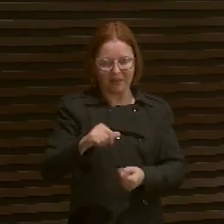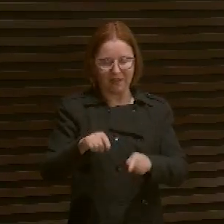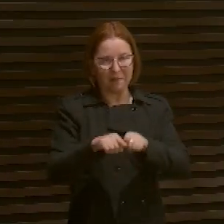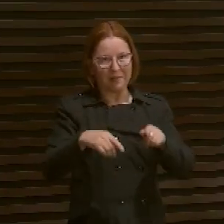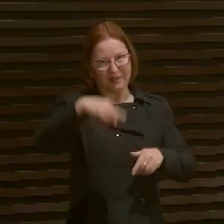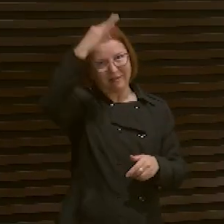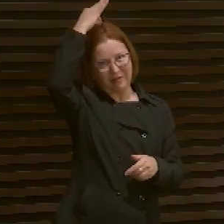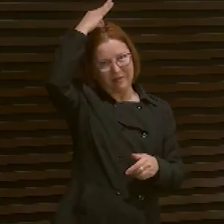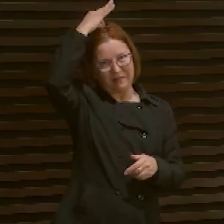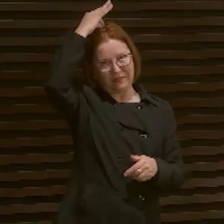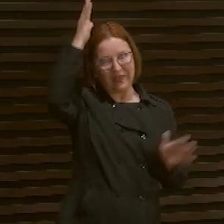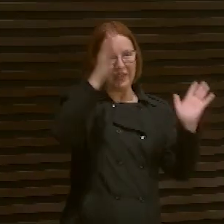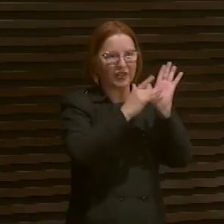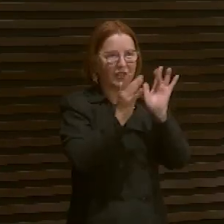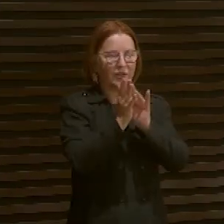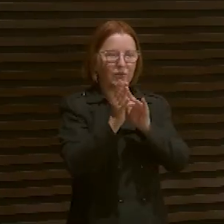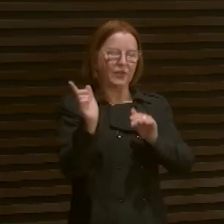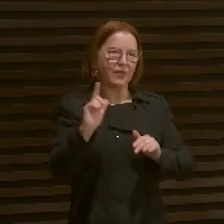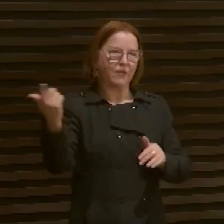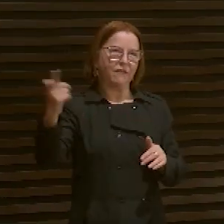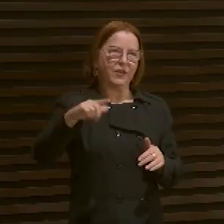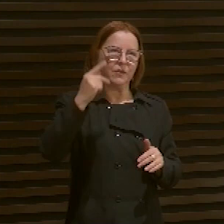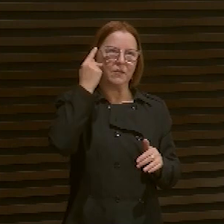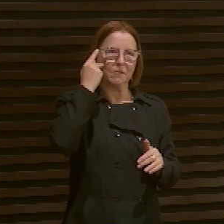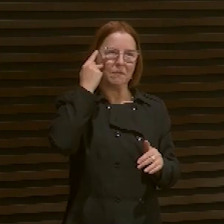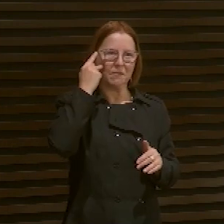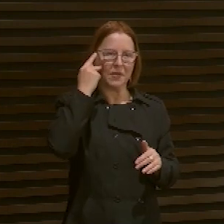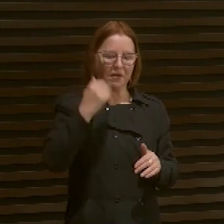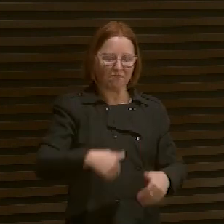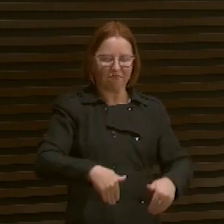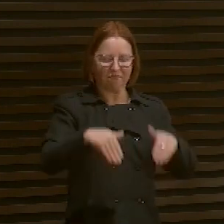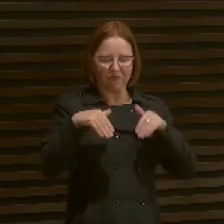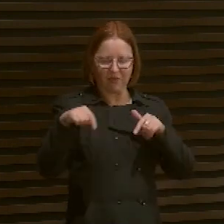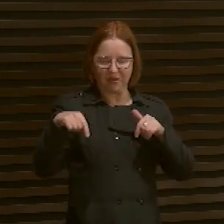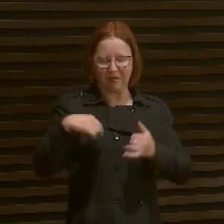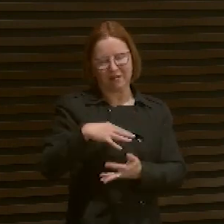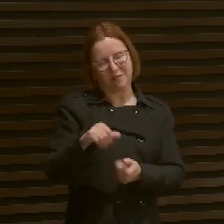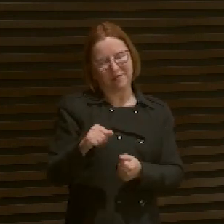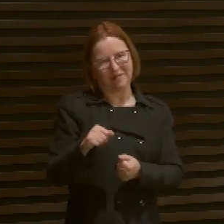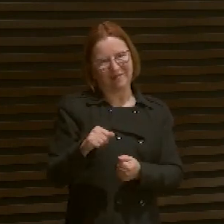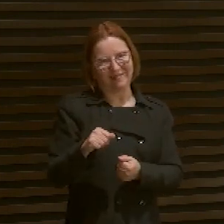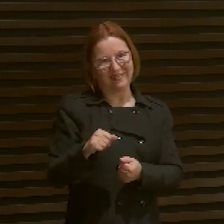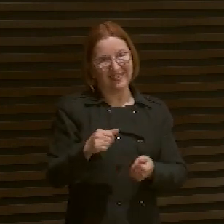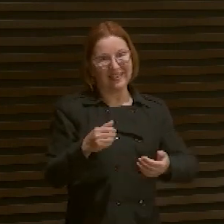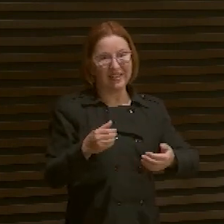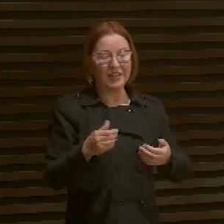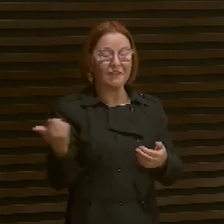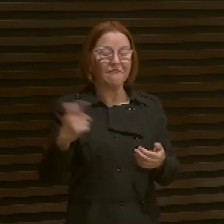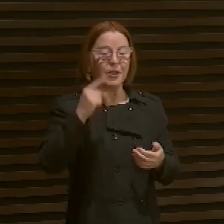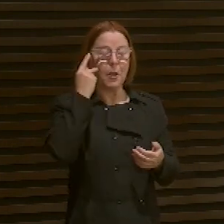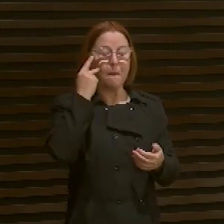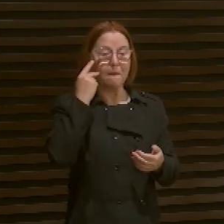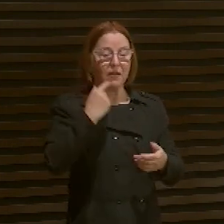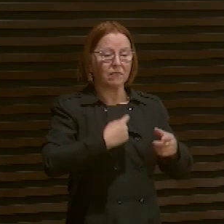Jesus não veio para subir num trono terreno. Ele veio subir numa cruz.